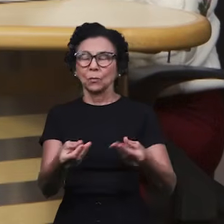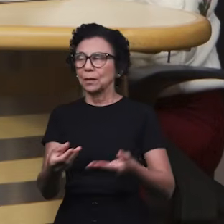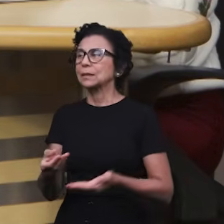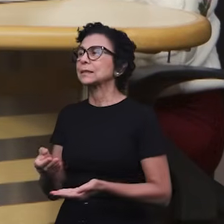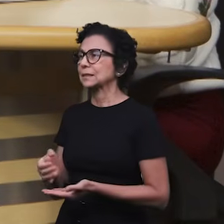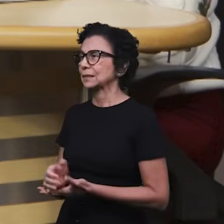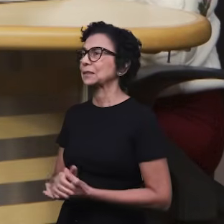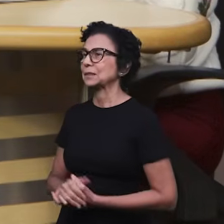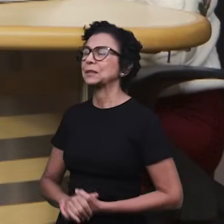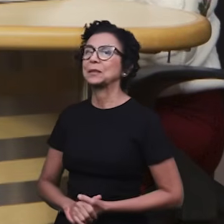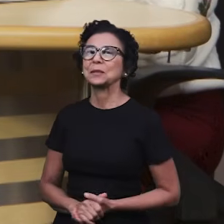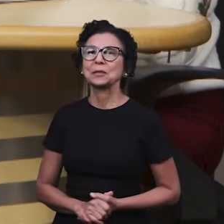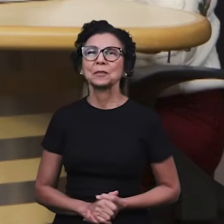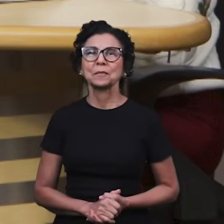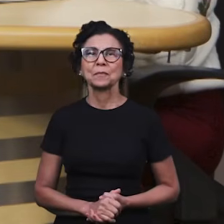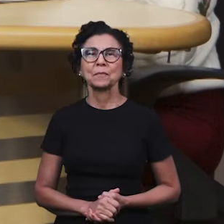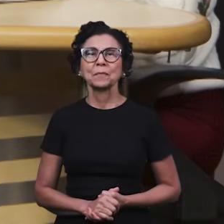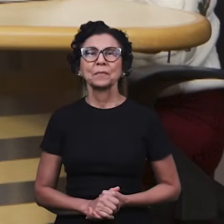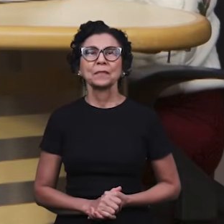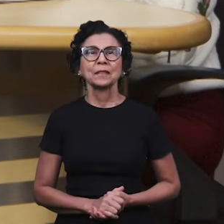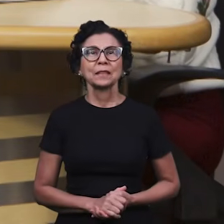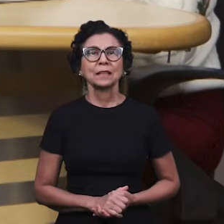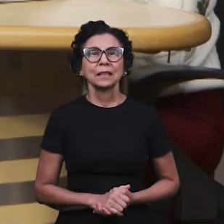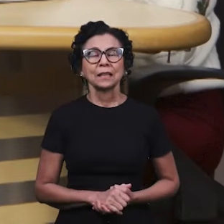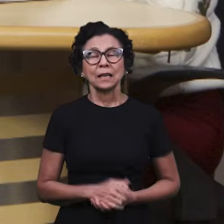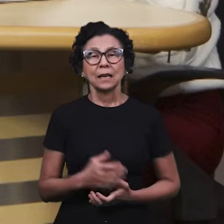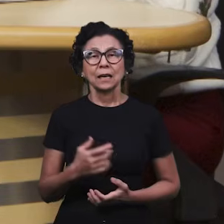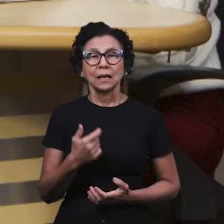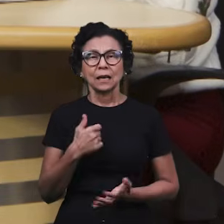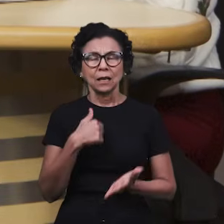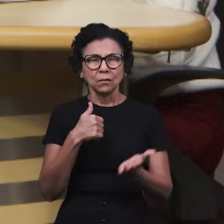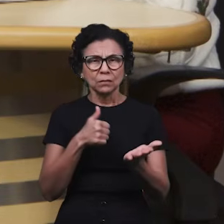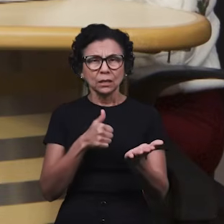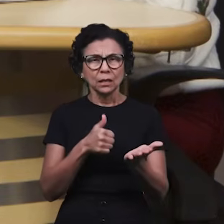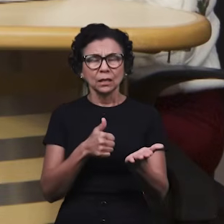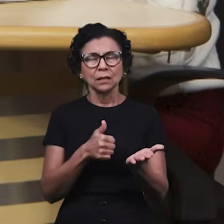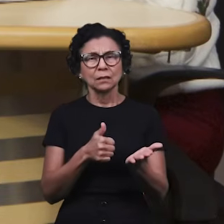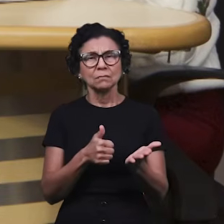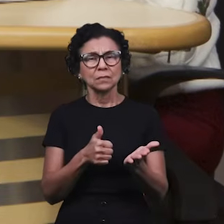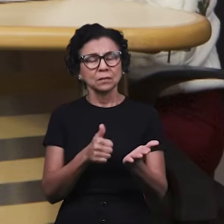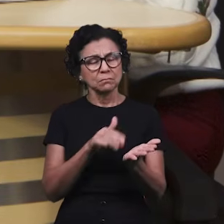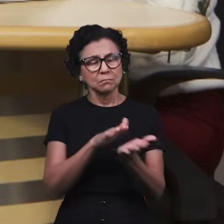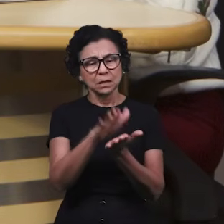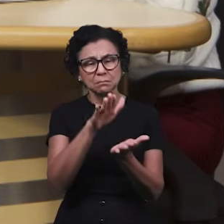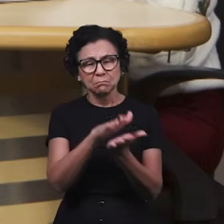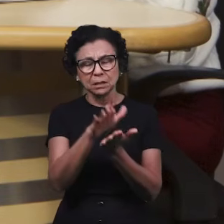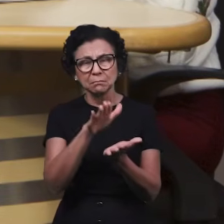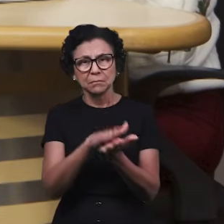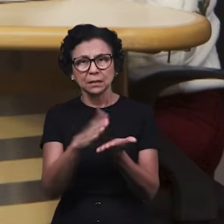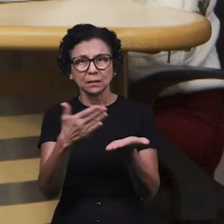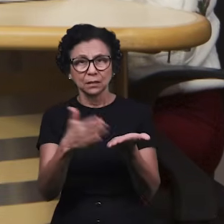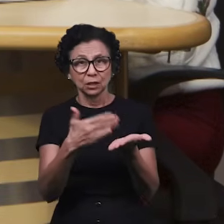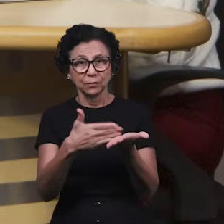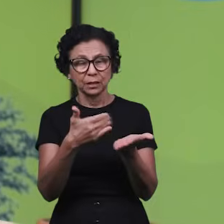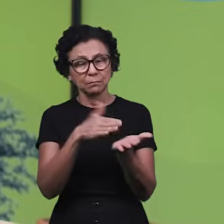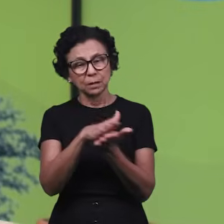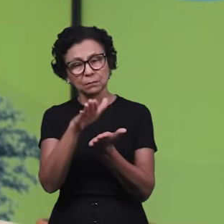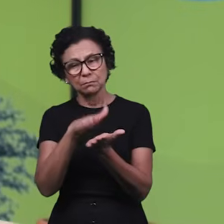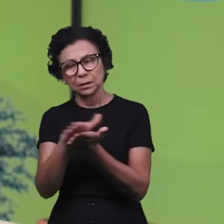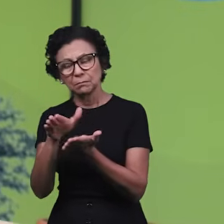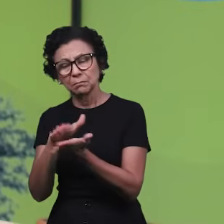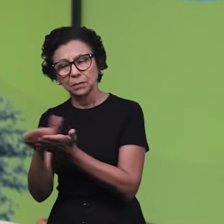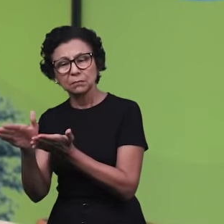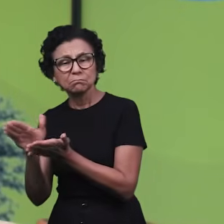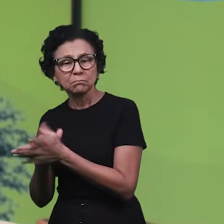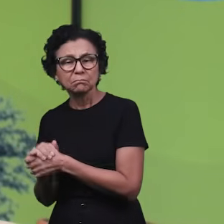uma experiência muito marcante que eu imprimi as revistinhas, né, de onde eu estava e levei. E